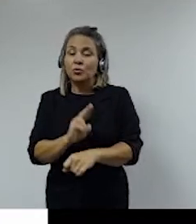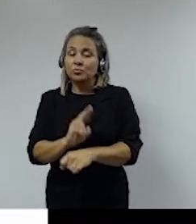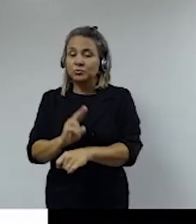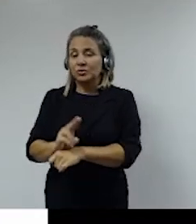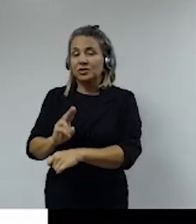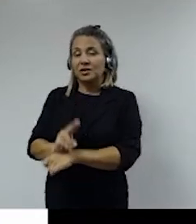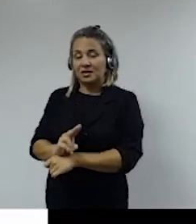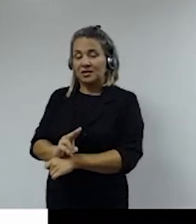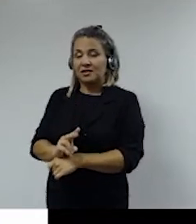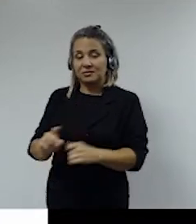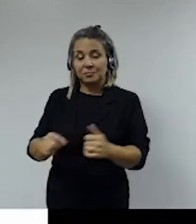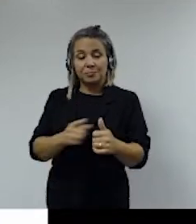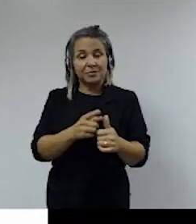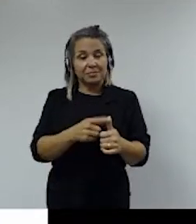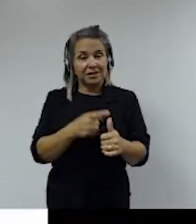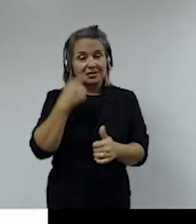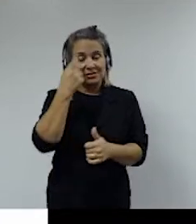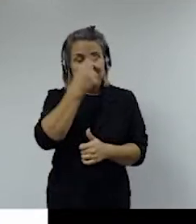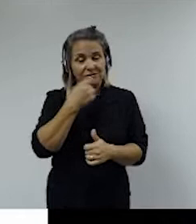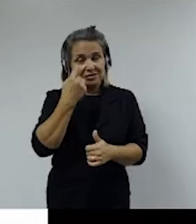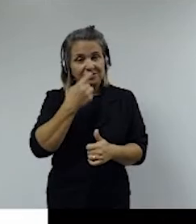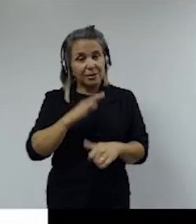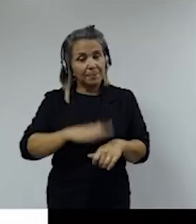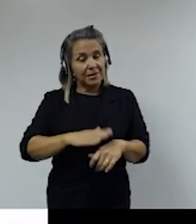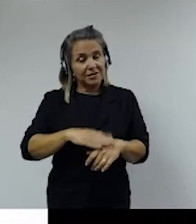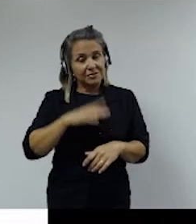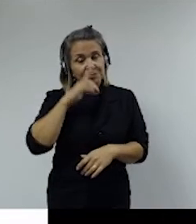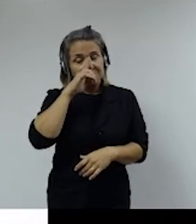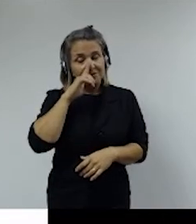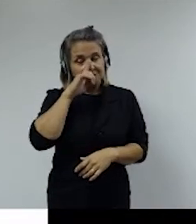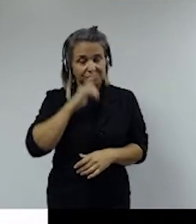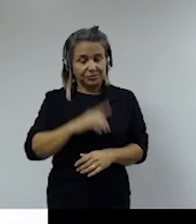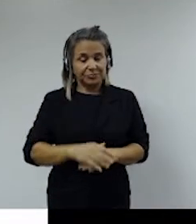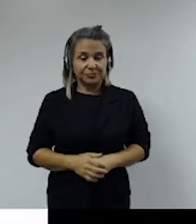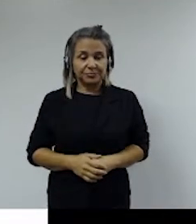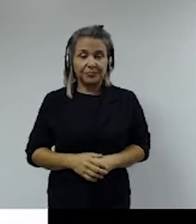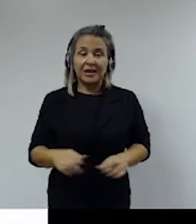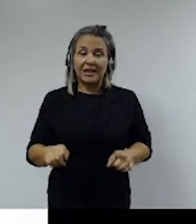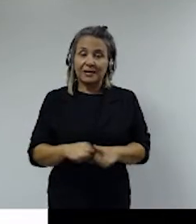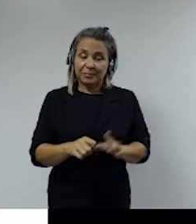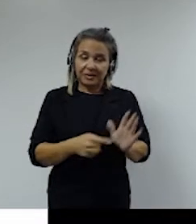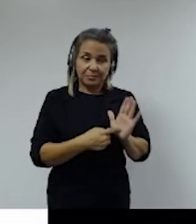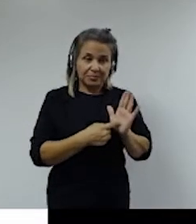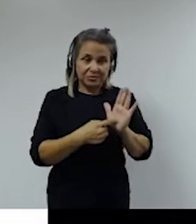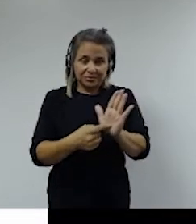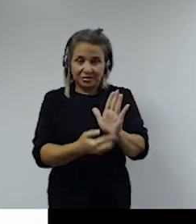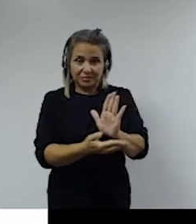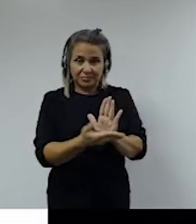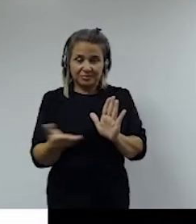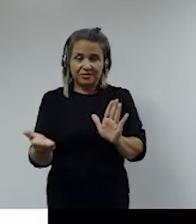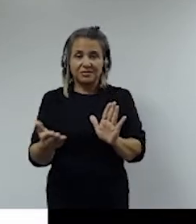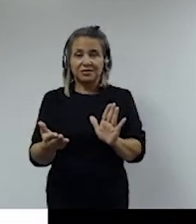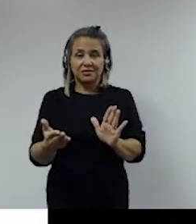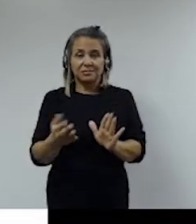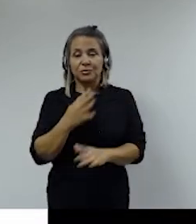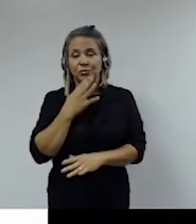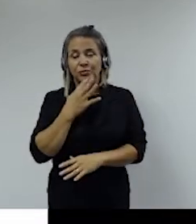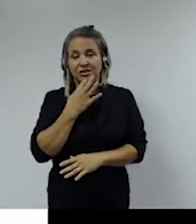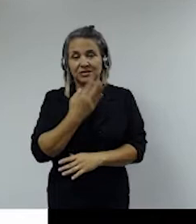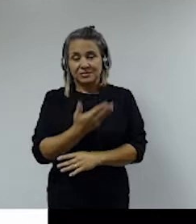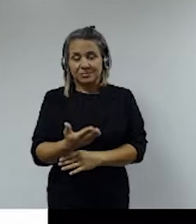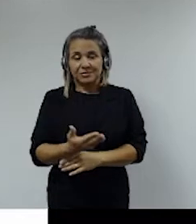horas, que são realmente os que apresentam maiores riscos. Eu queria trazer para conhecimento de todos, eu coloquei aqui um